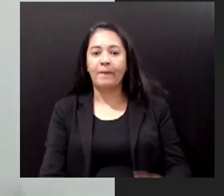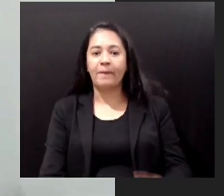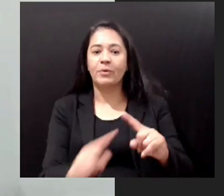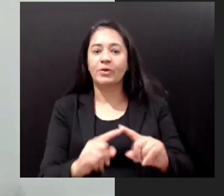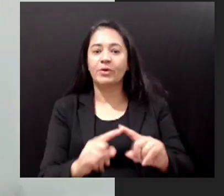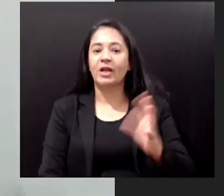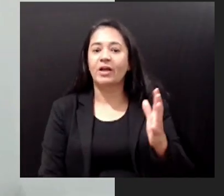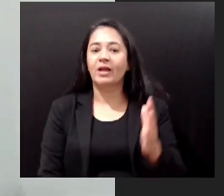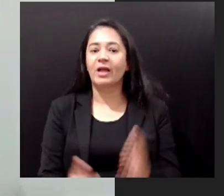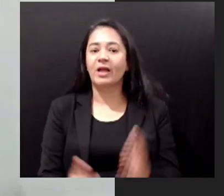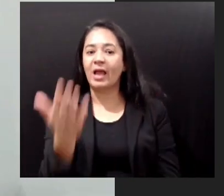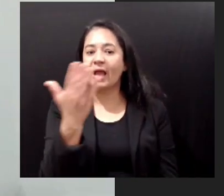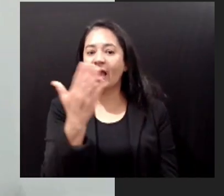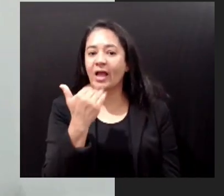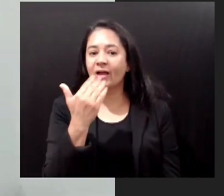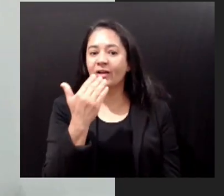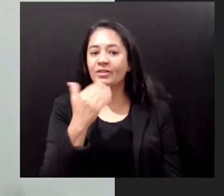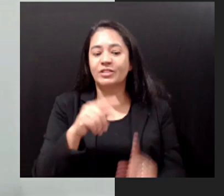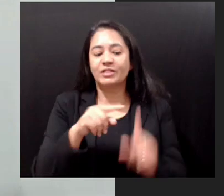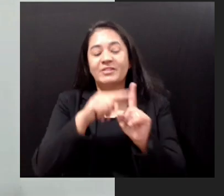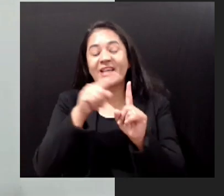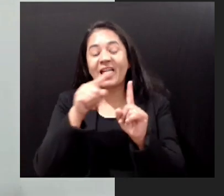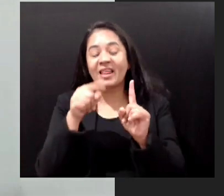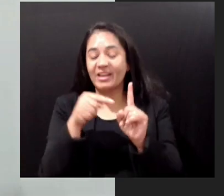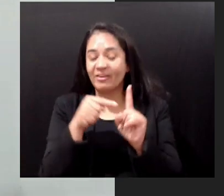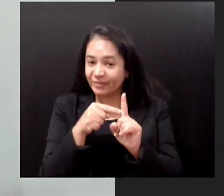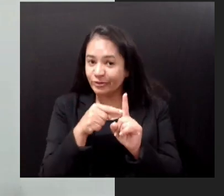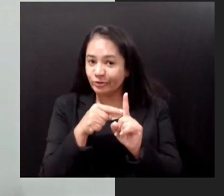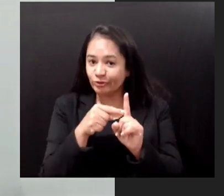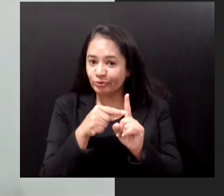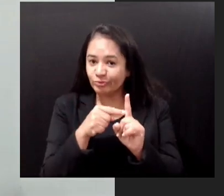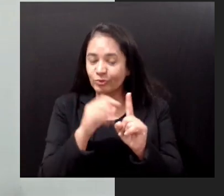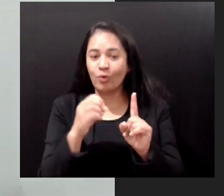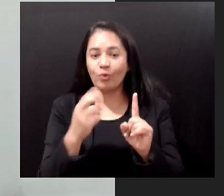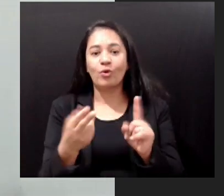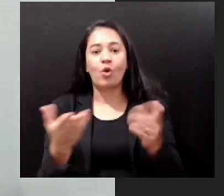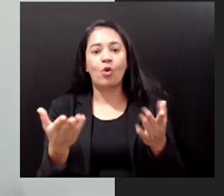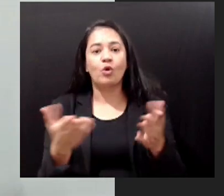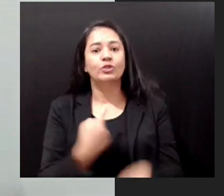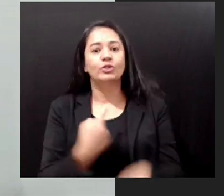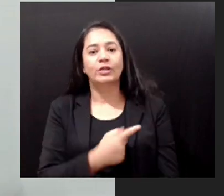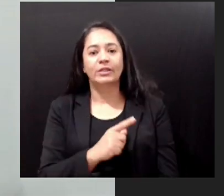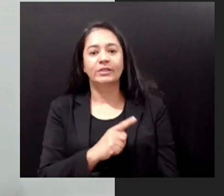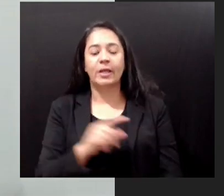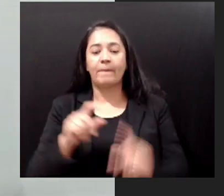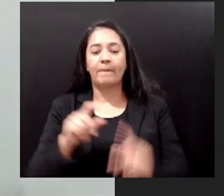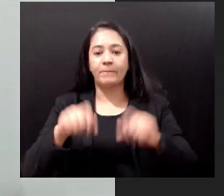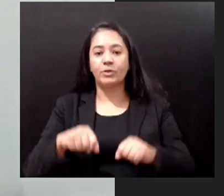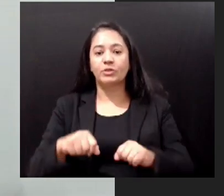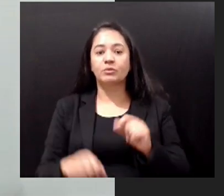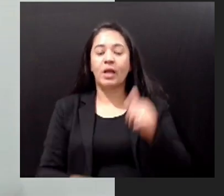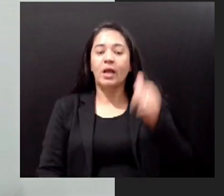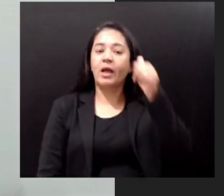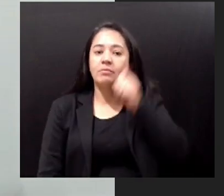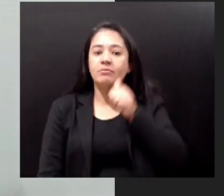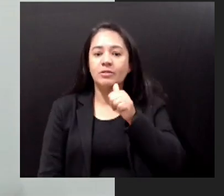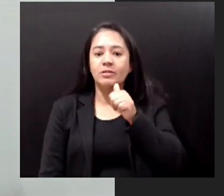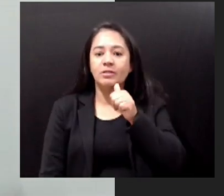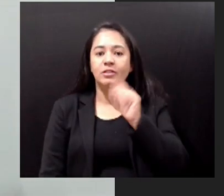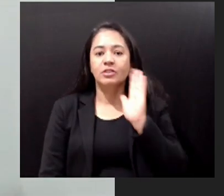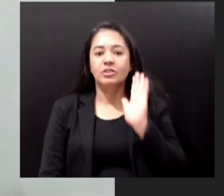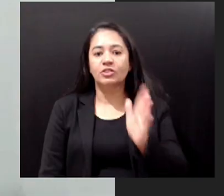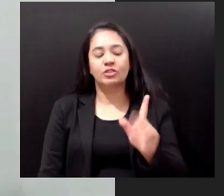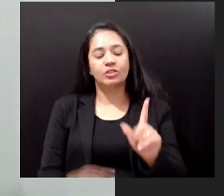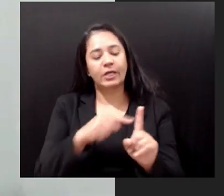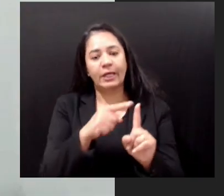alimentos gravídicos. Ou seja, hoje nós temos a possibilidade da mulher gestante